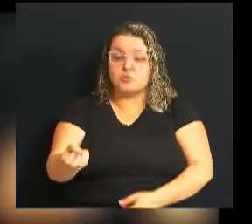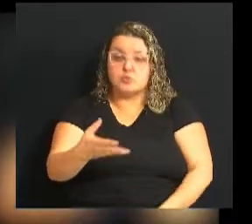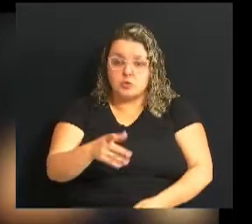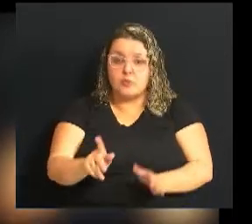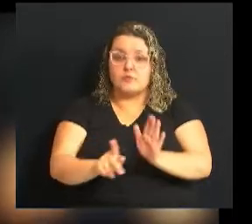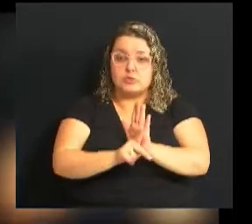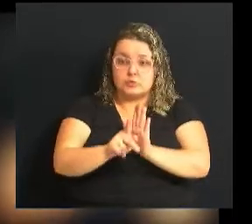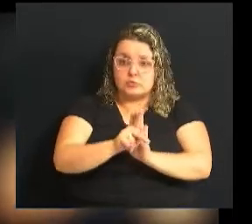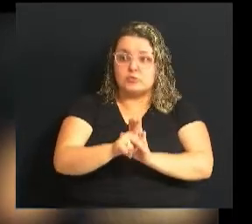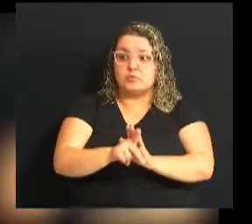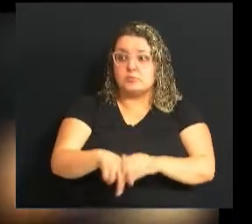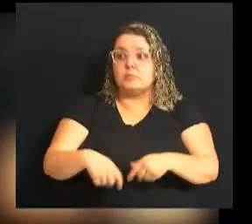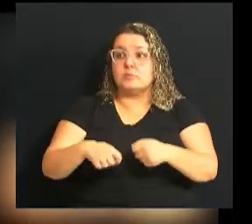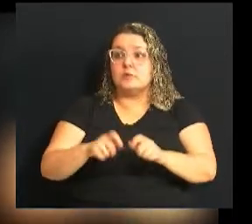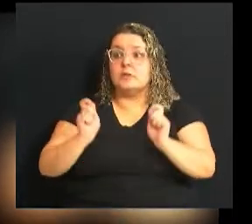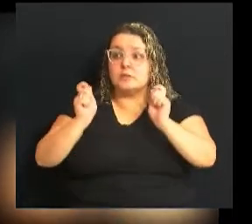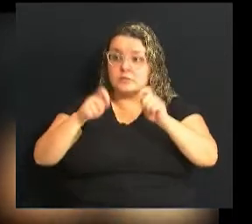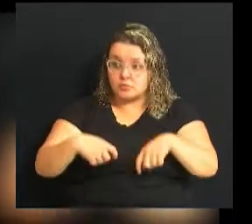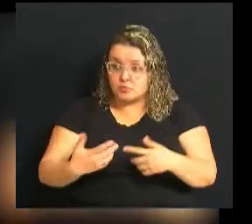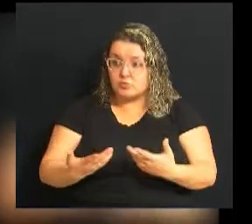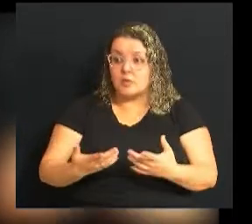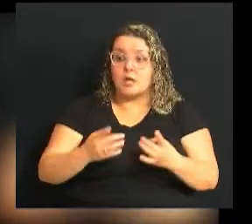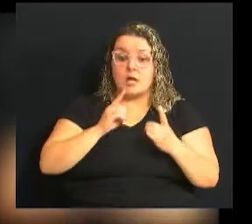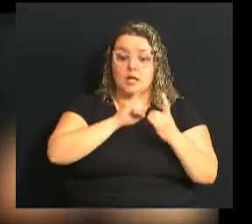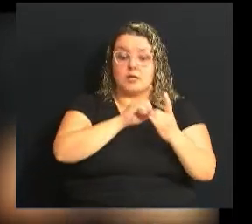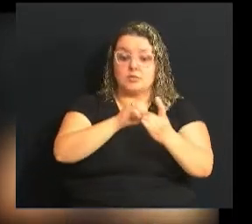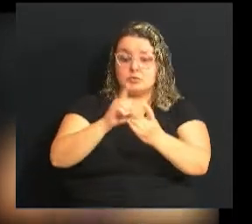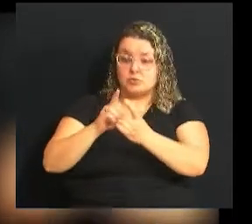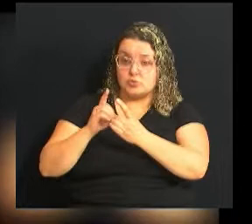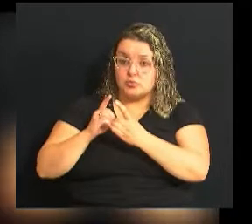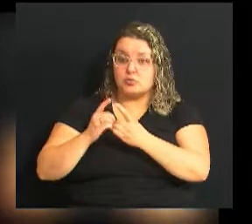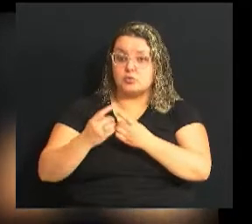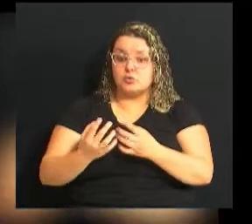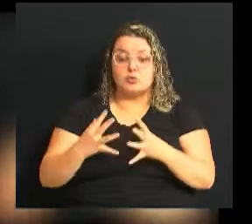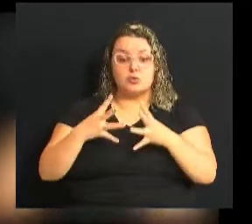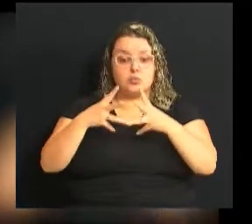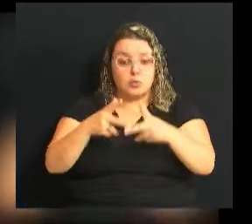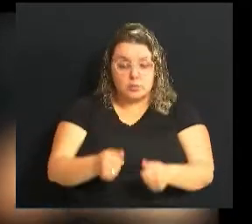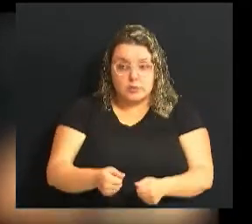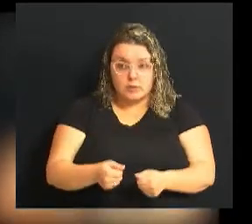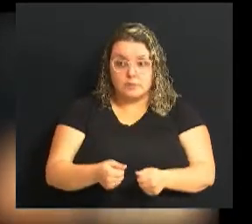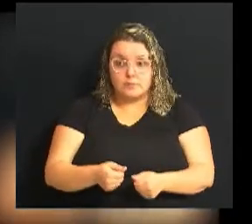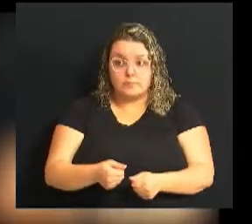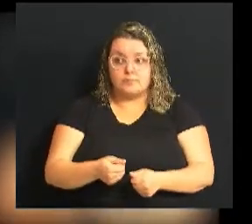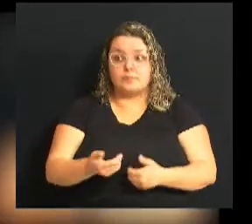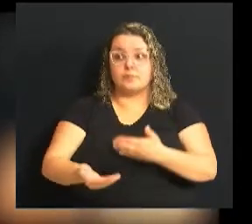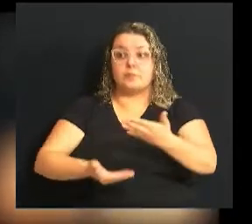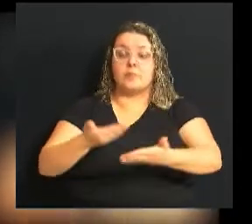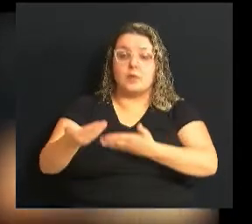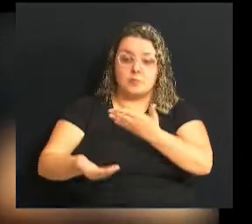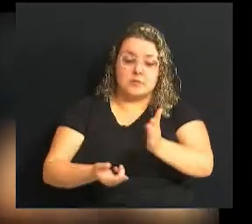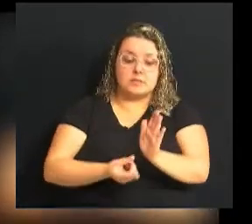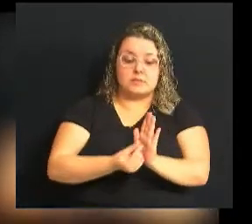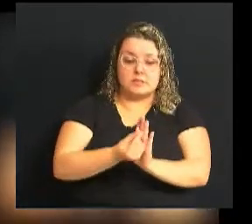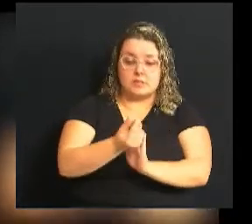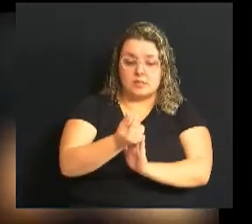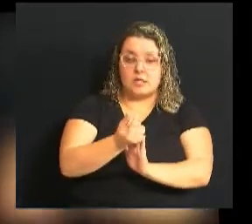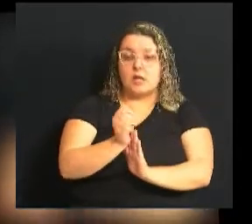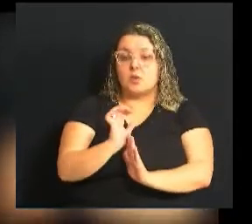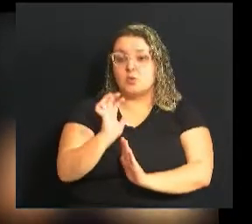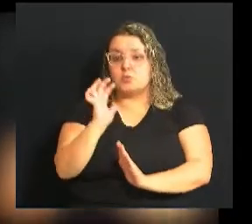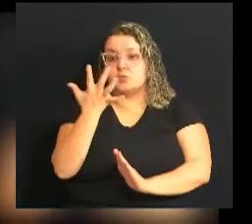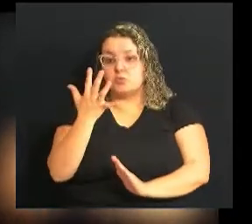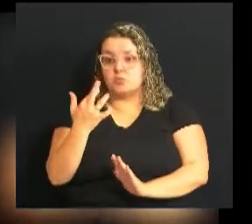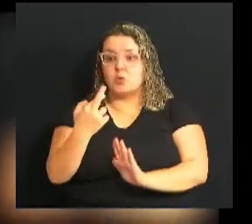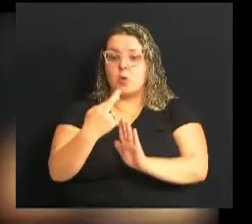ele deverá ser suficiente para atender a demanda integral. A prestação de contas, ela ocorrerá através do